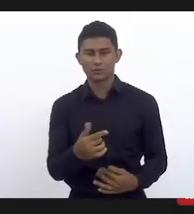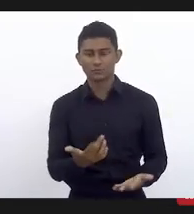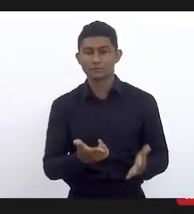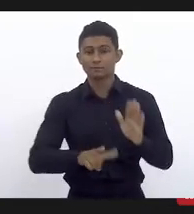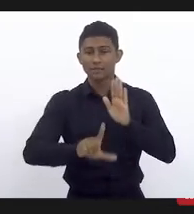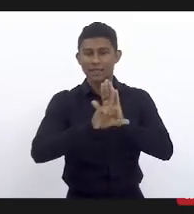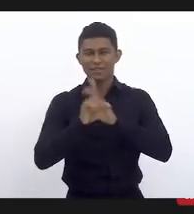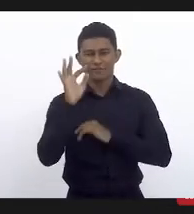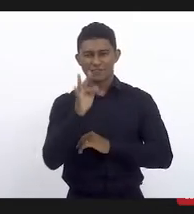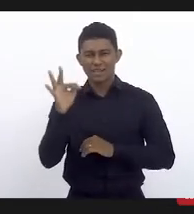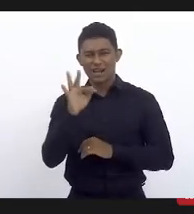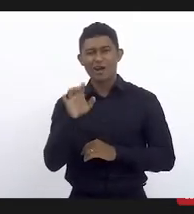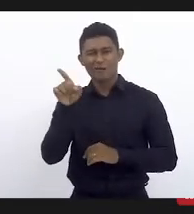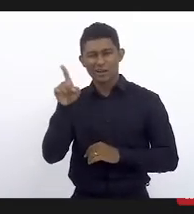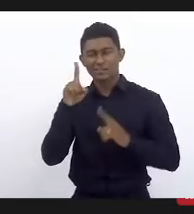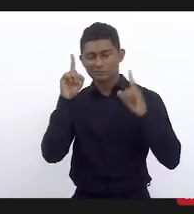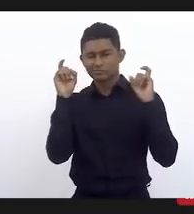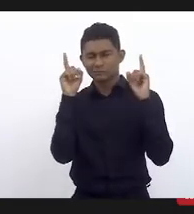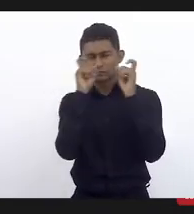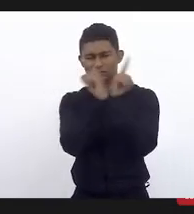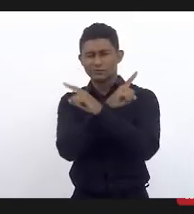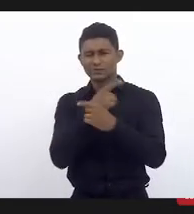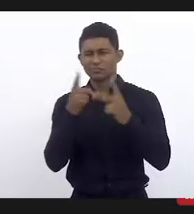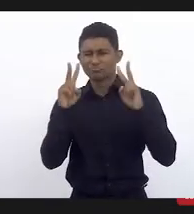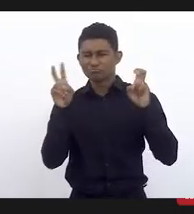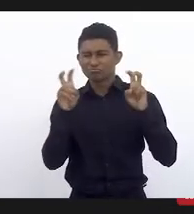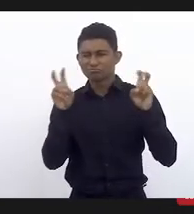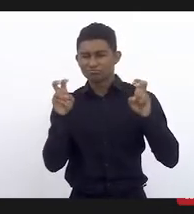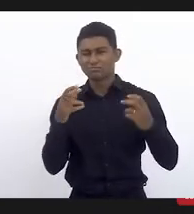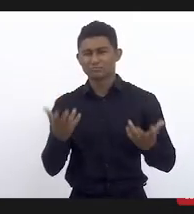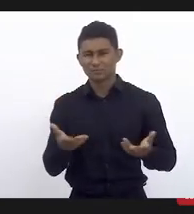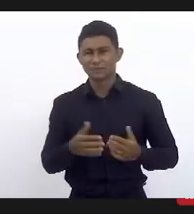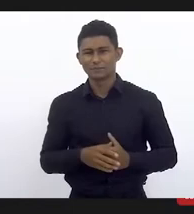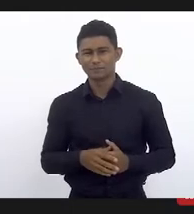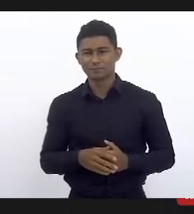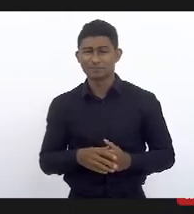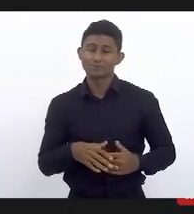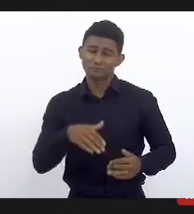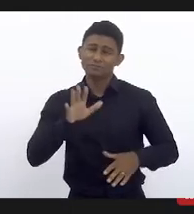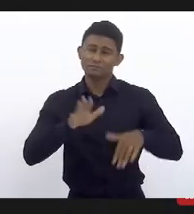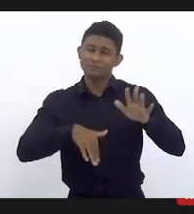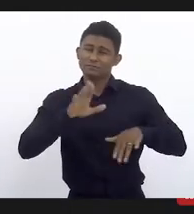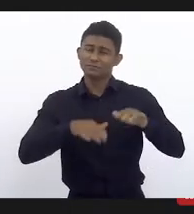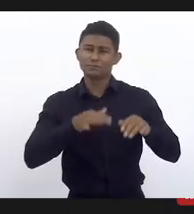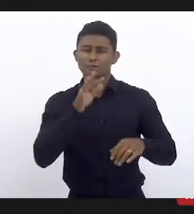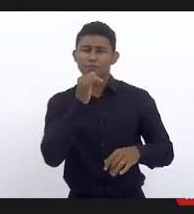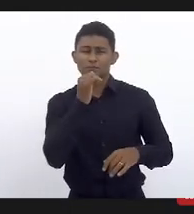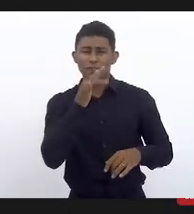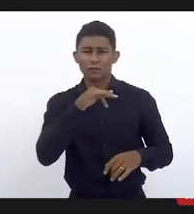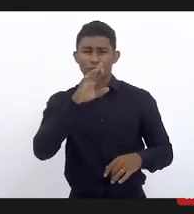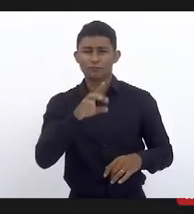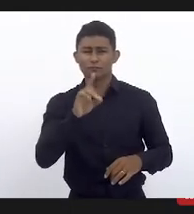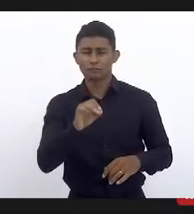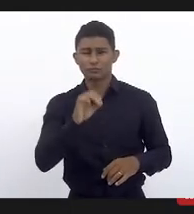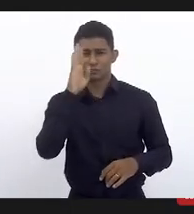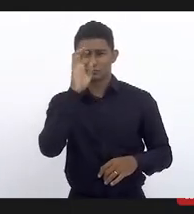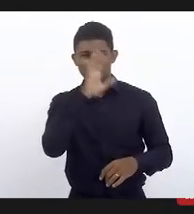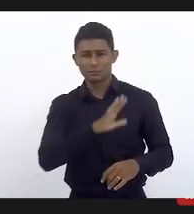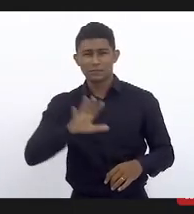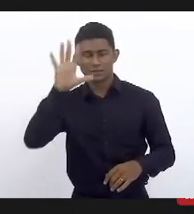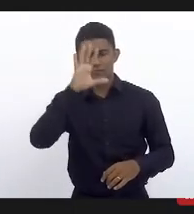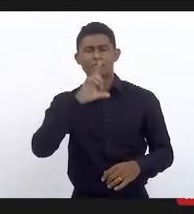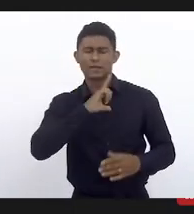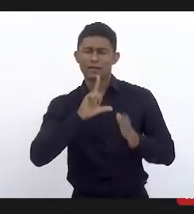é complicada com relação a isso, mesmo quando você tem reserva agora no Fundo Nacional de Valor Incentivo Tecnológico. Foi até passada uma